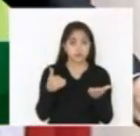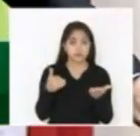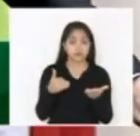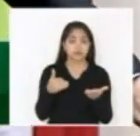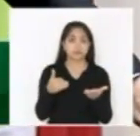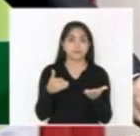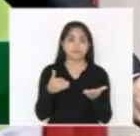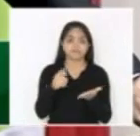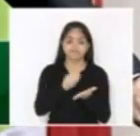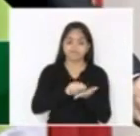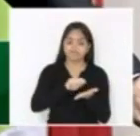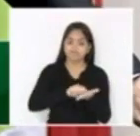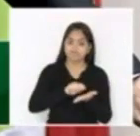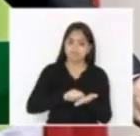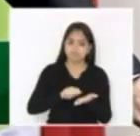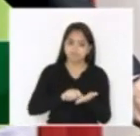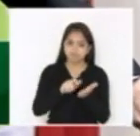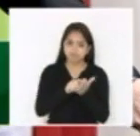escrevem,